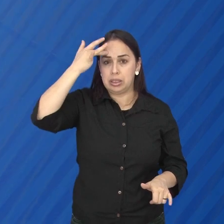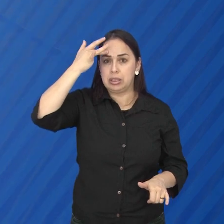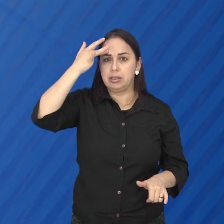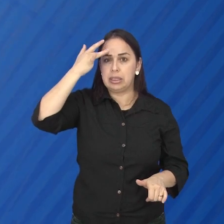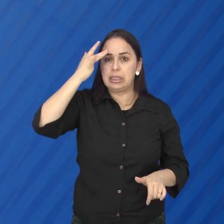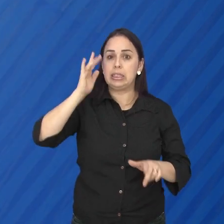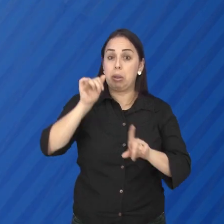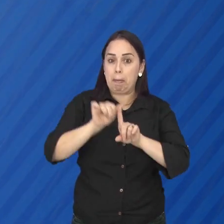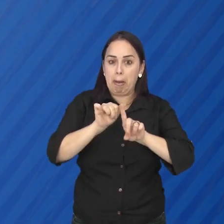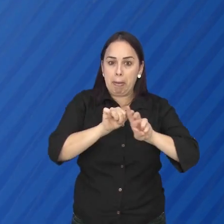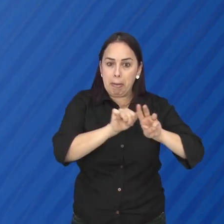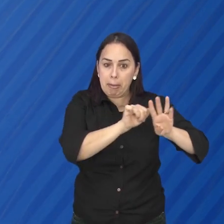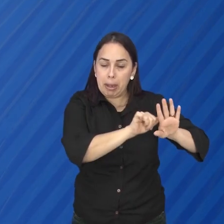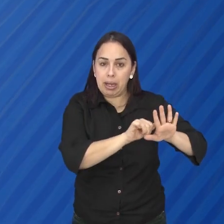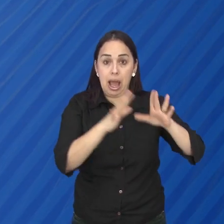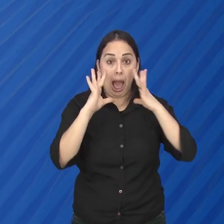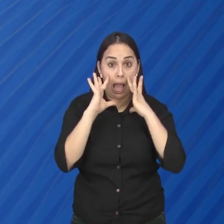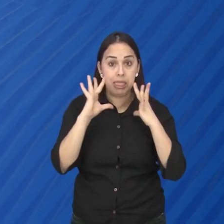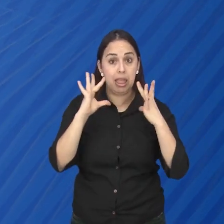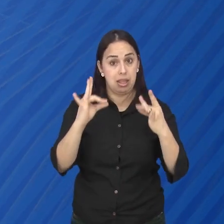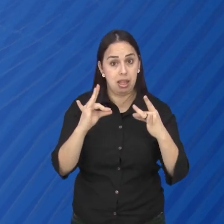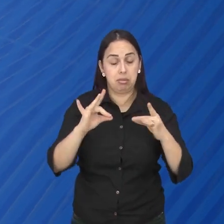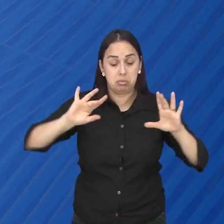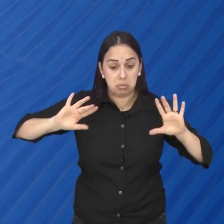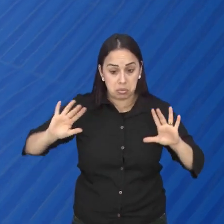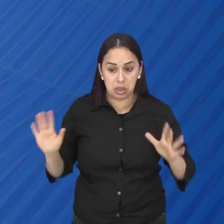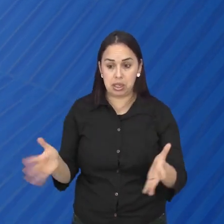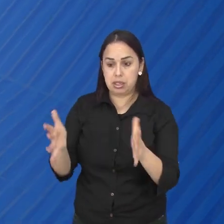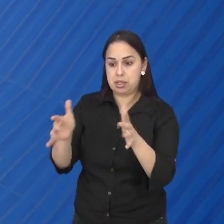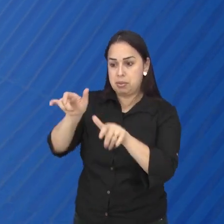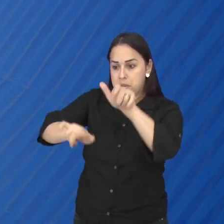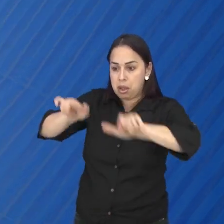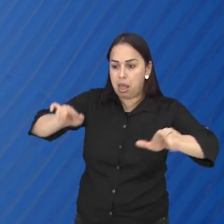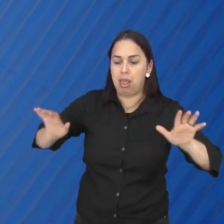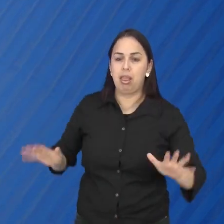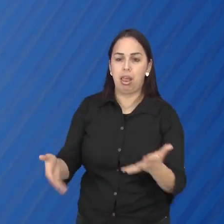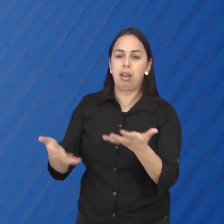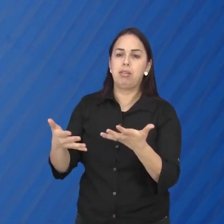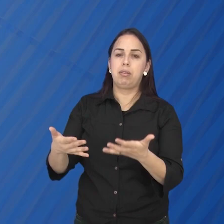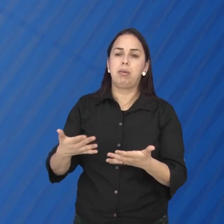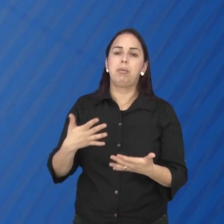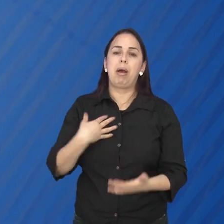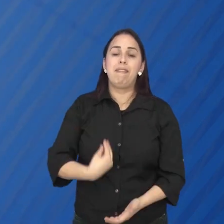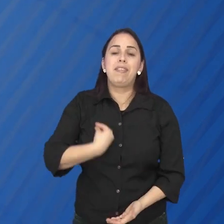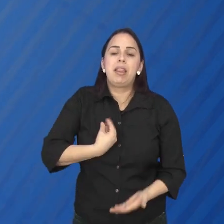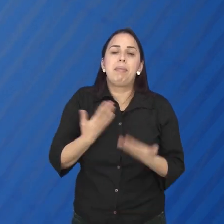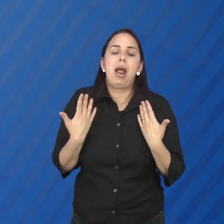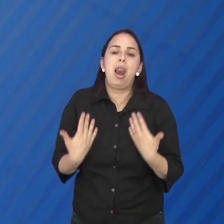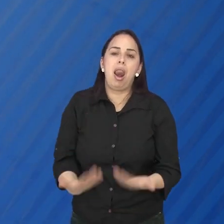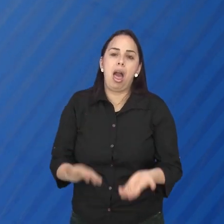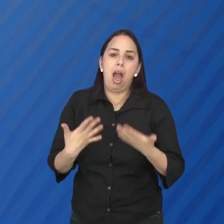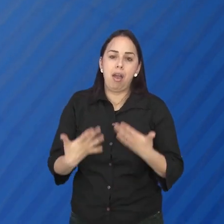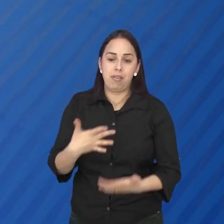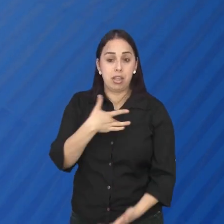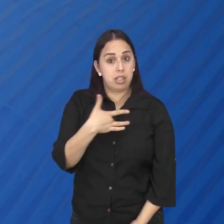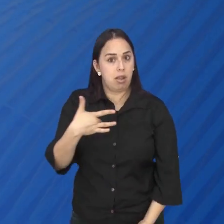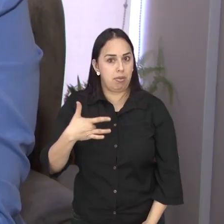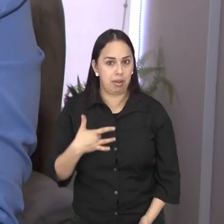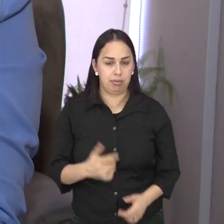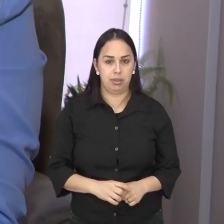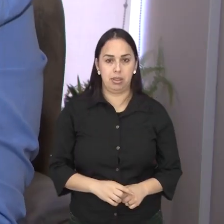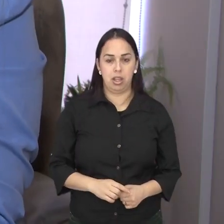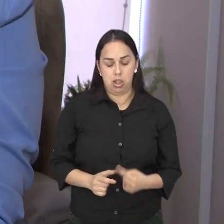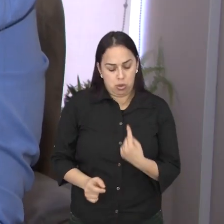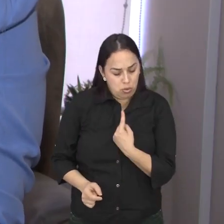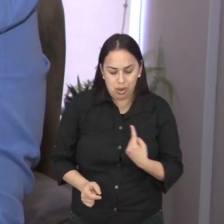serão realizadas durante todo o mês. Uma atenção a mais para incentivar a população a levar uma vida mais leve e saudável.